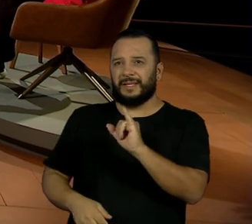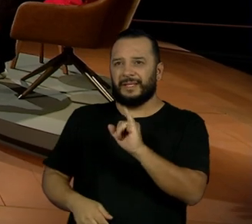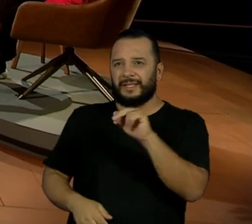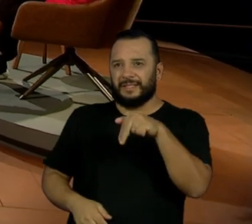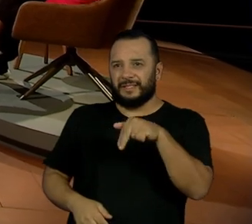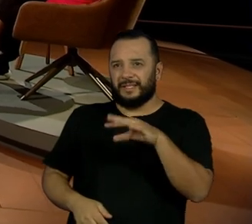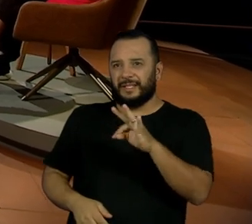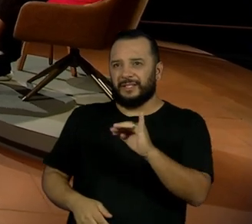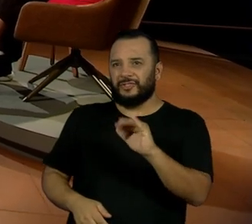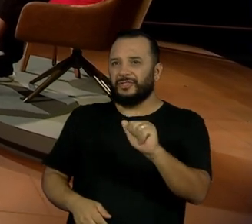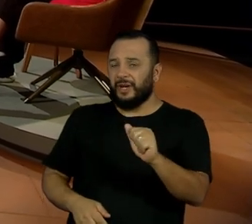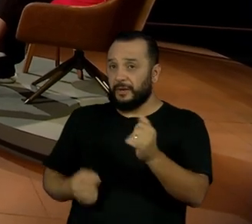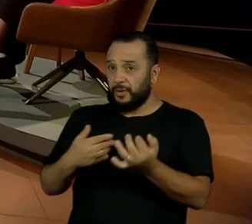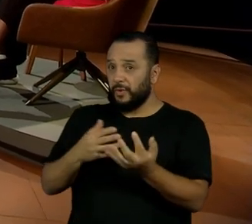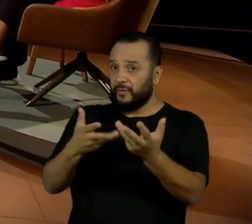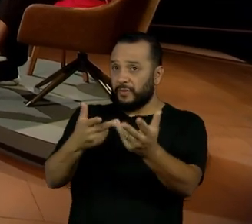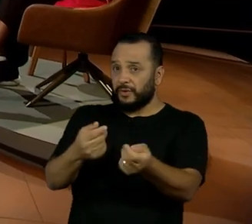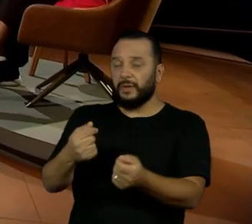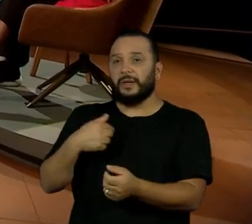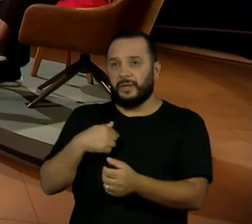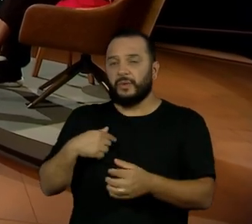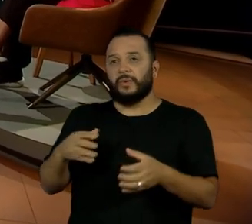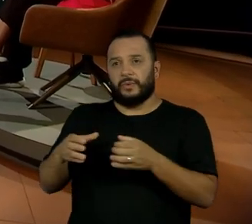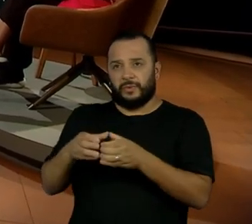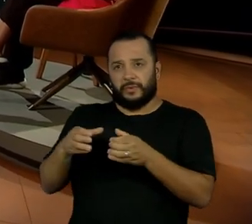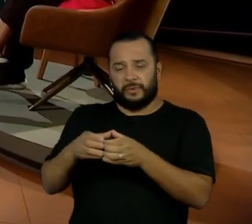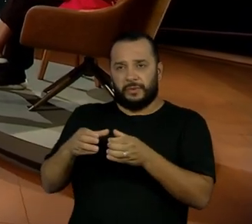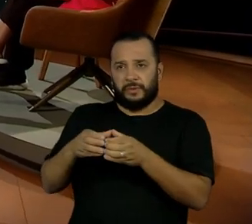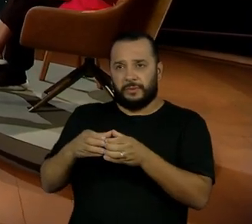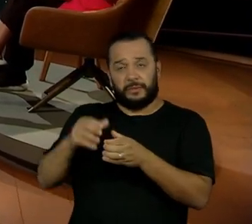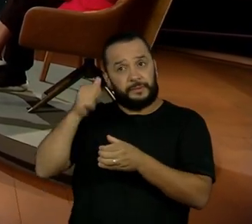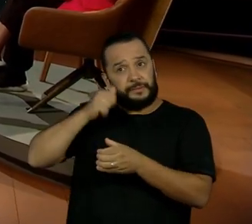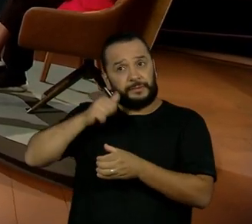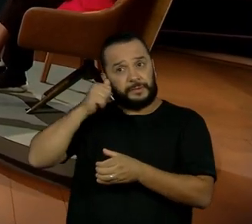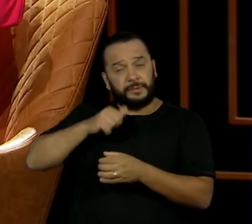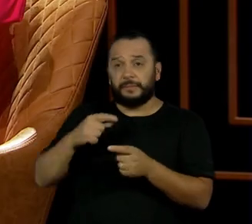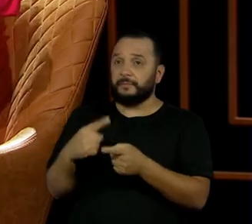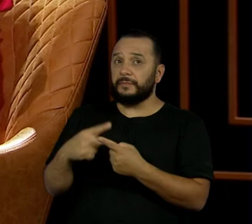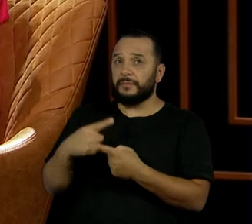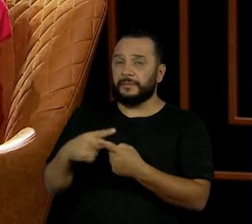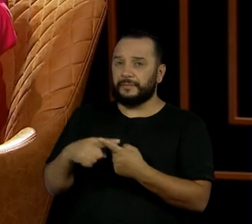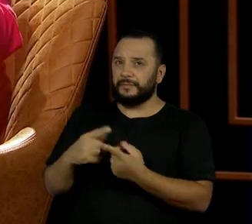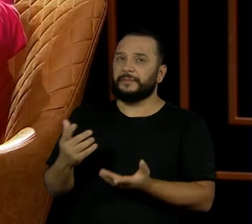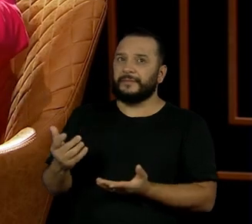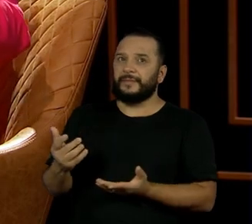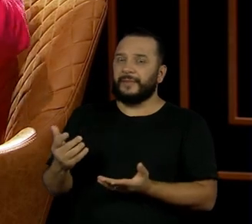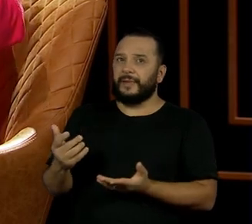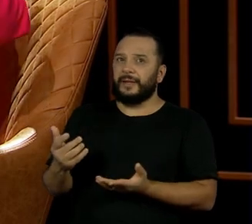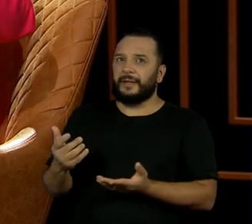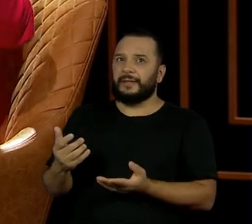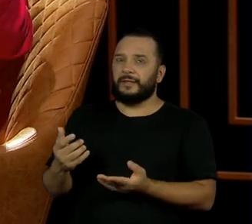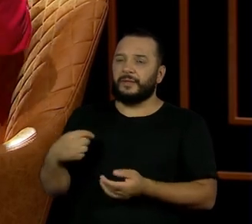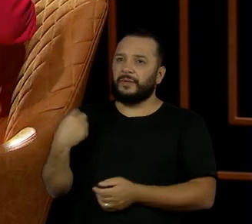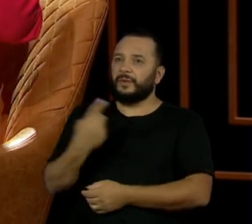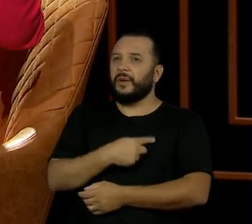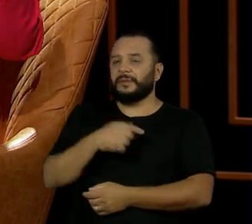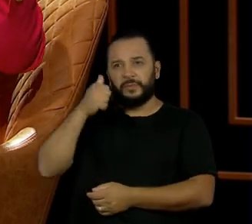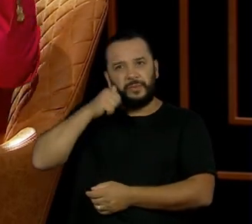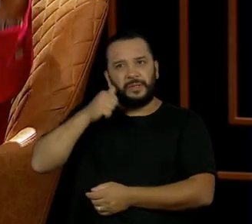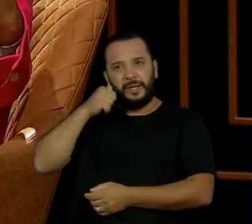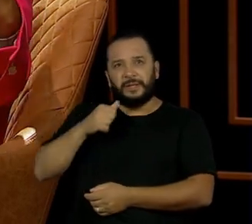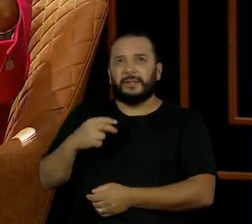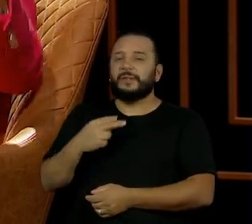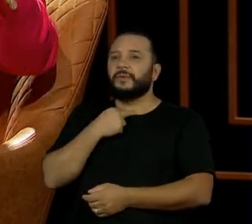fazer parte de um um grupo de mulheres porque elas tinham Essa visão de que nós mulheres não